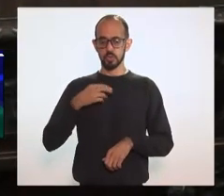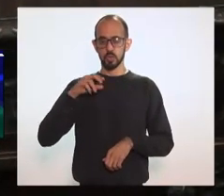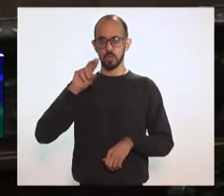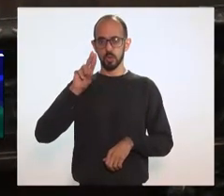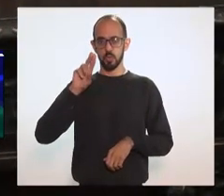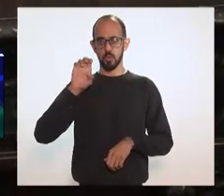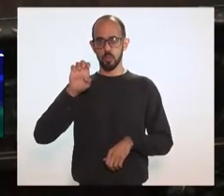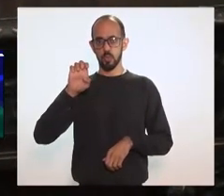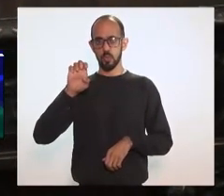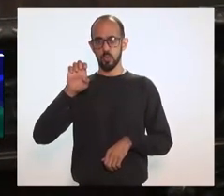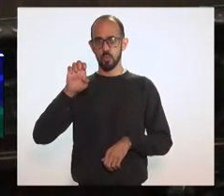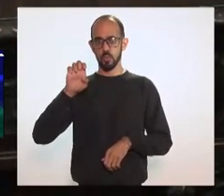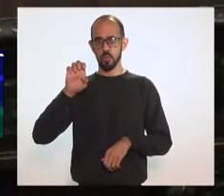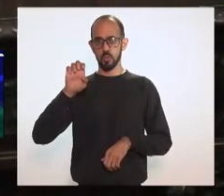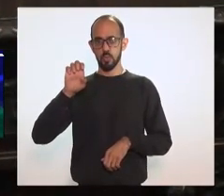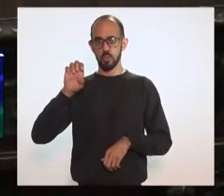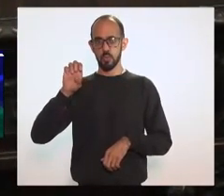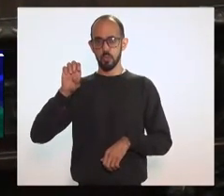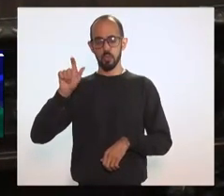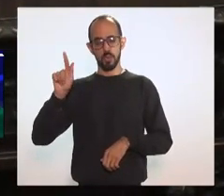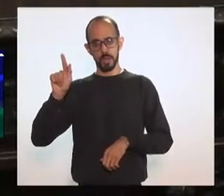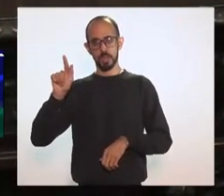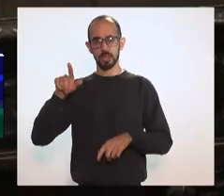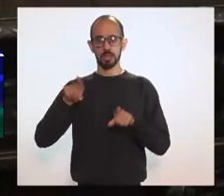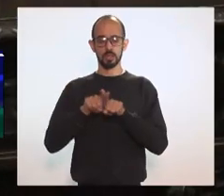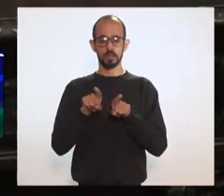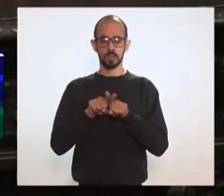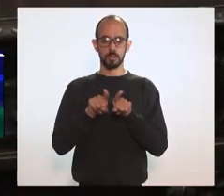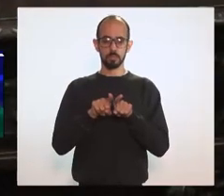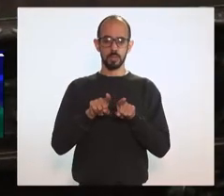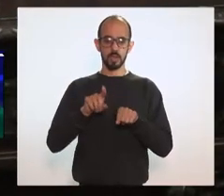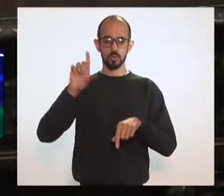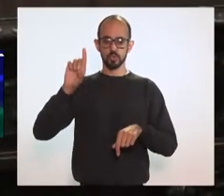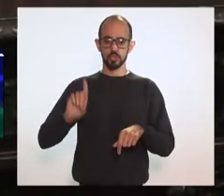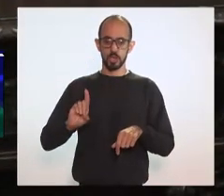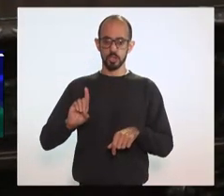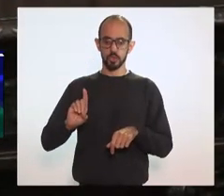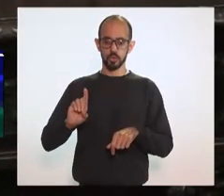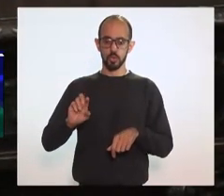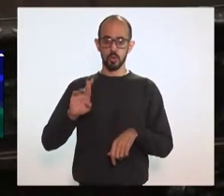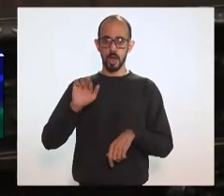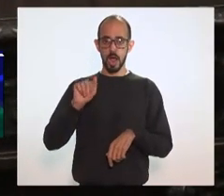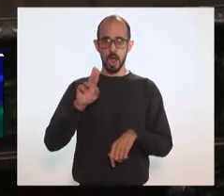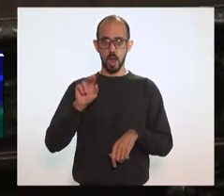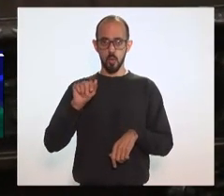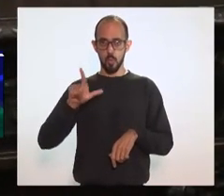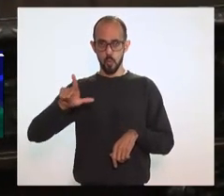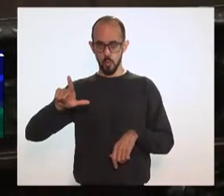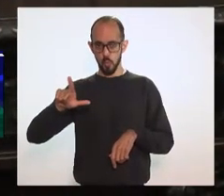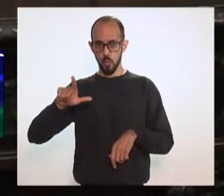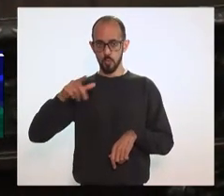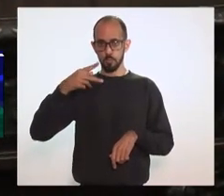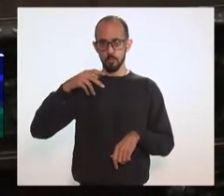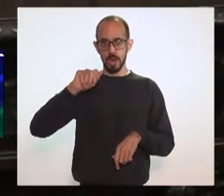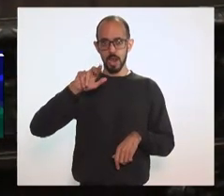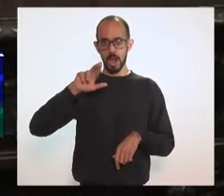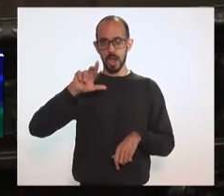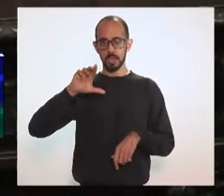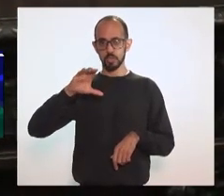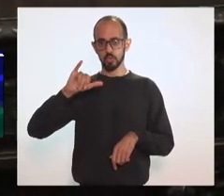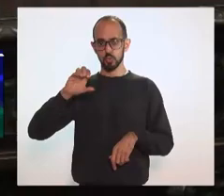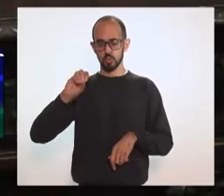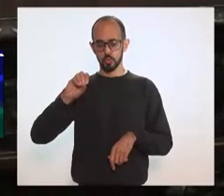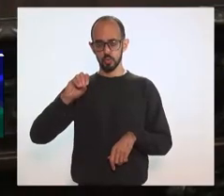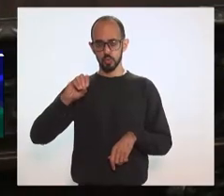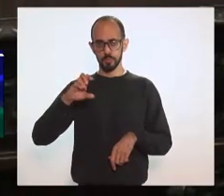Colégio Agrícola Antônio Sarlo, professor Marcelo Almeida, diretor do colégio, reitor Raul Palácio, dirigente da UENF, e suas